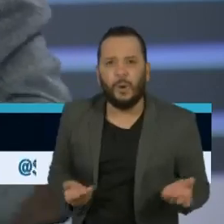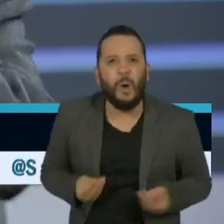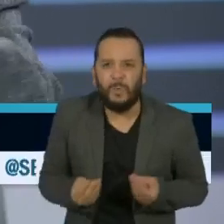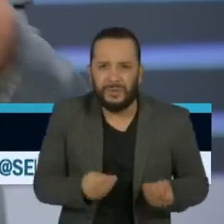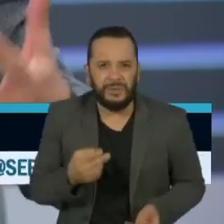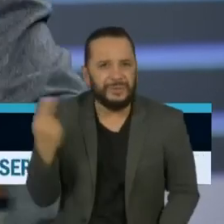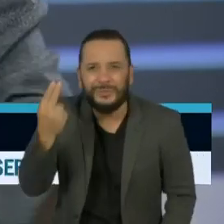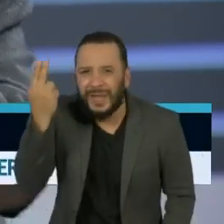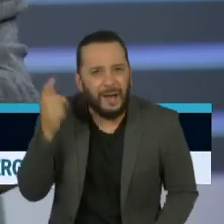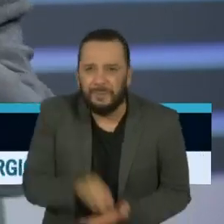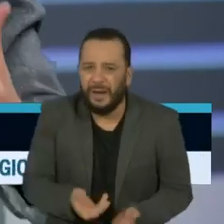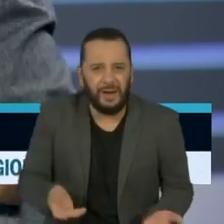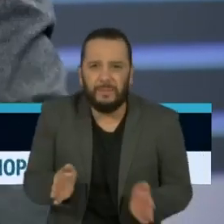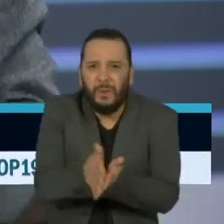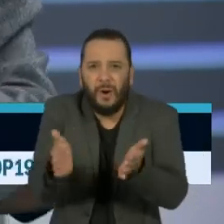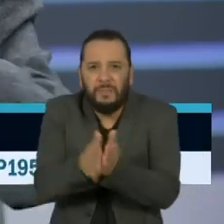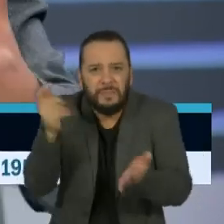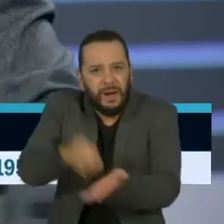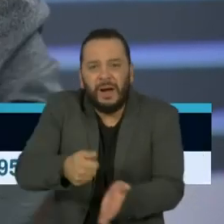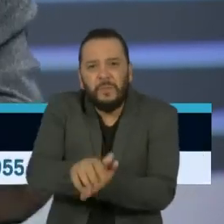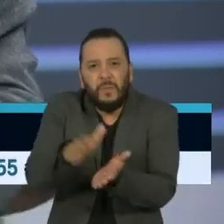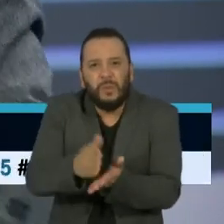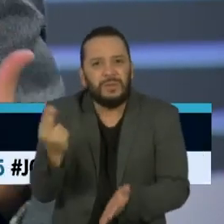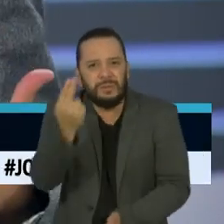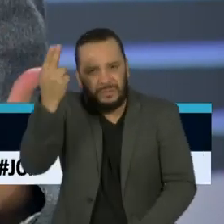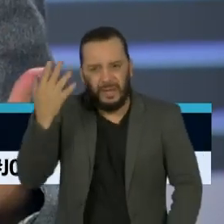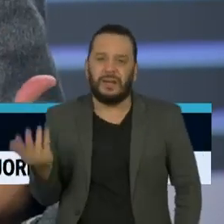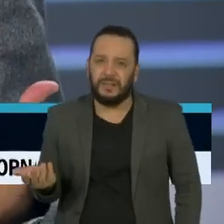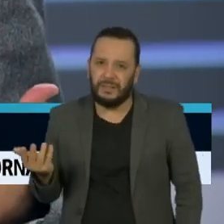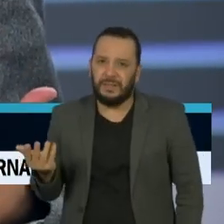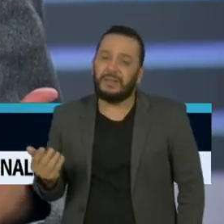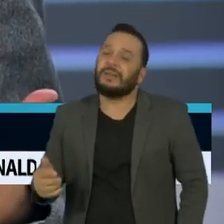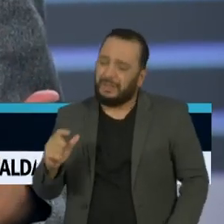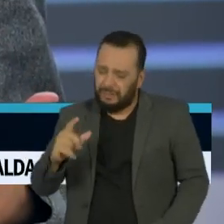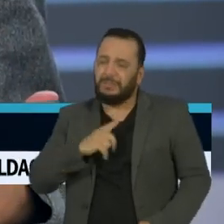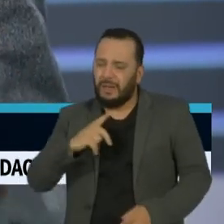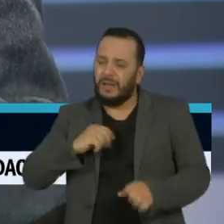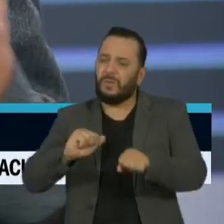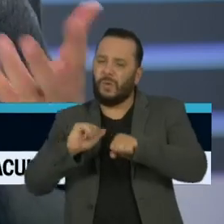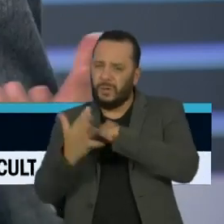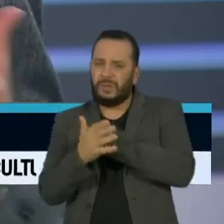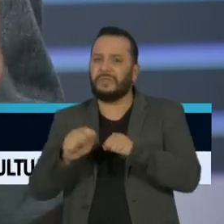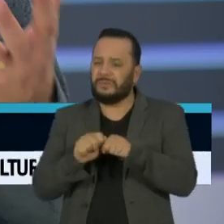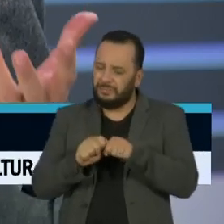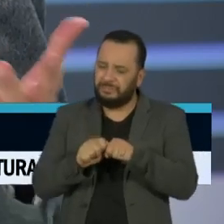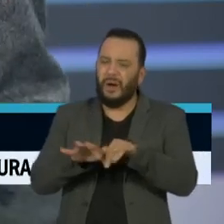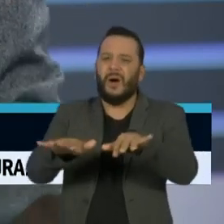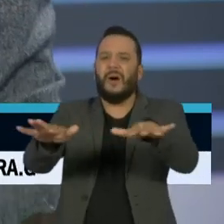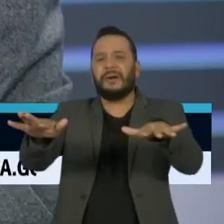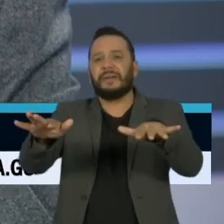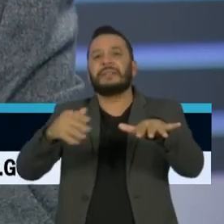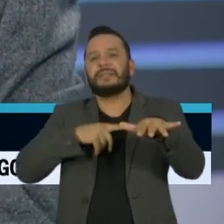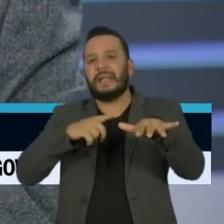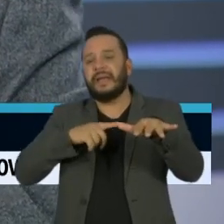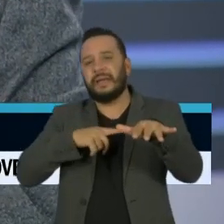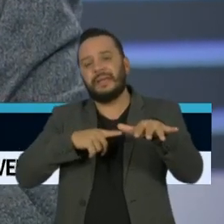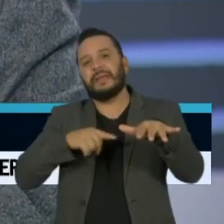que eu falava um pouco antes sobre o caráter sociológico da epidemia, entendeu? E às vezes parece que não, a gente não enxerga isso.